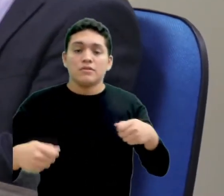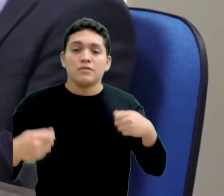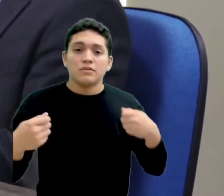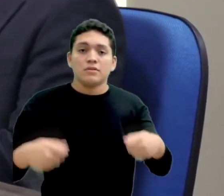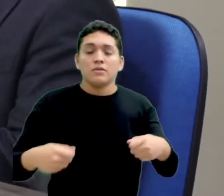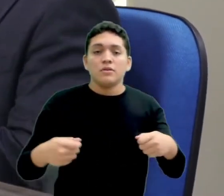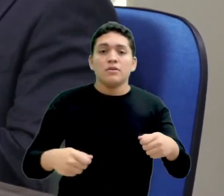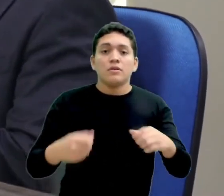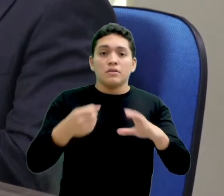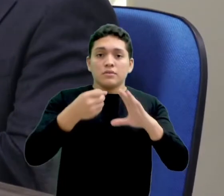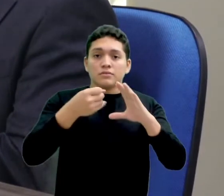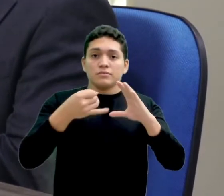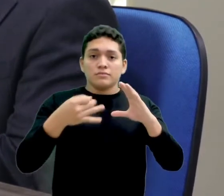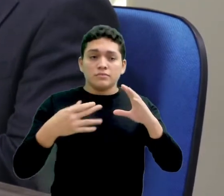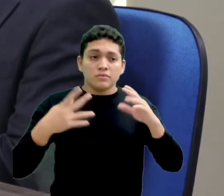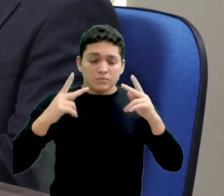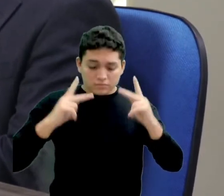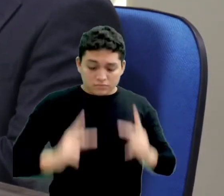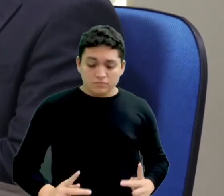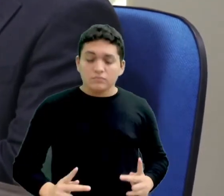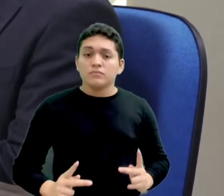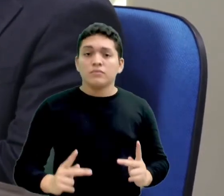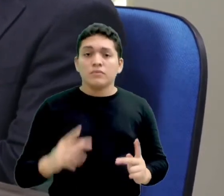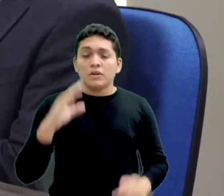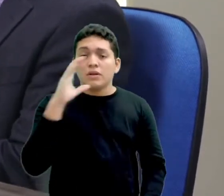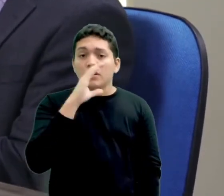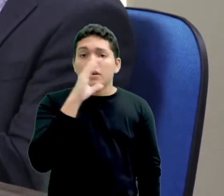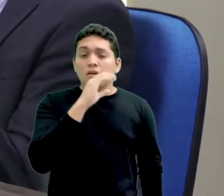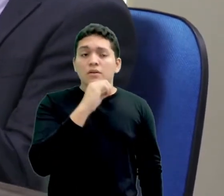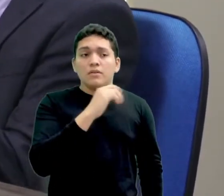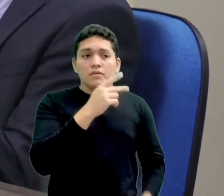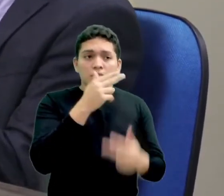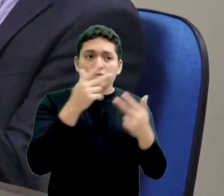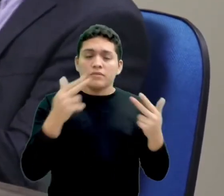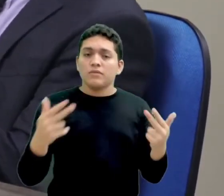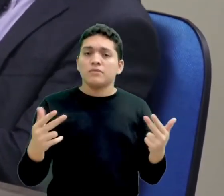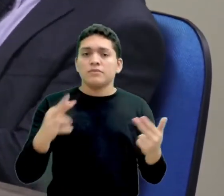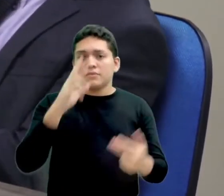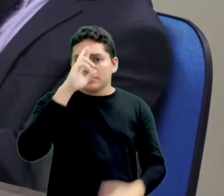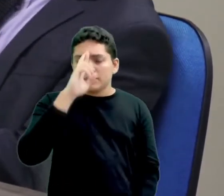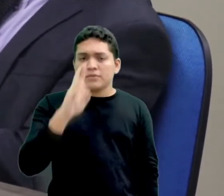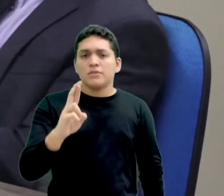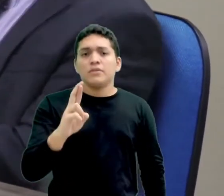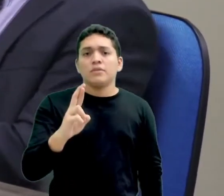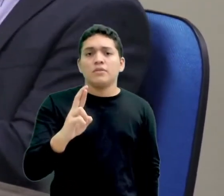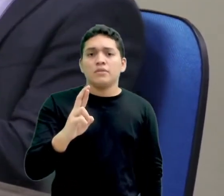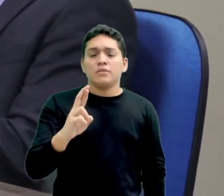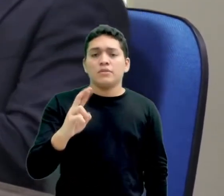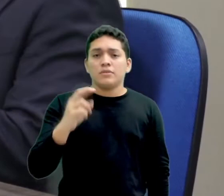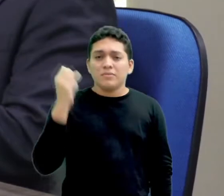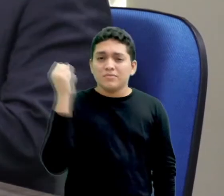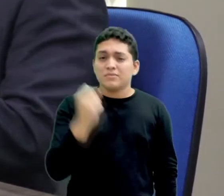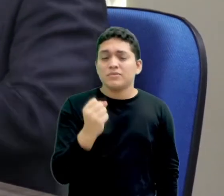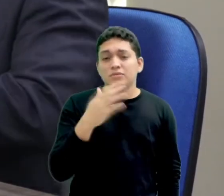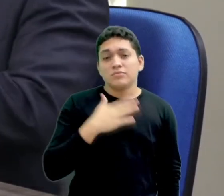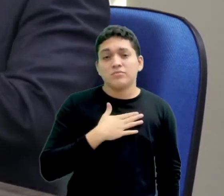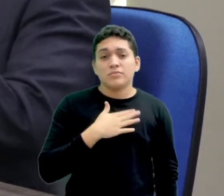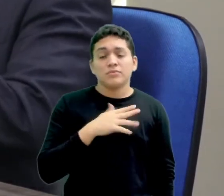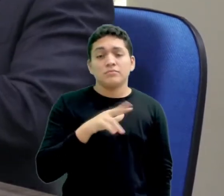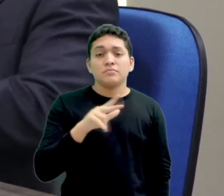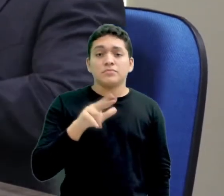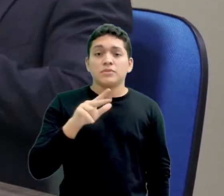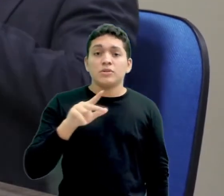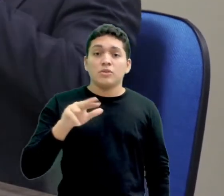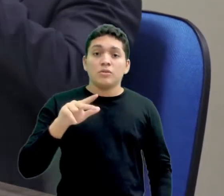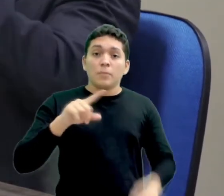urgência. Muitos vão fazer o seguinte: Senhor, eu feri o meu irmão, mas eu